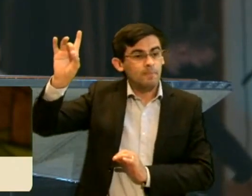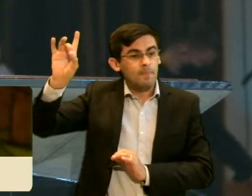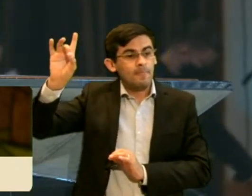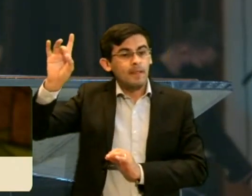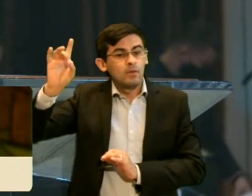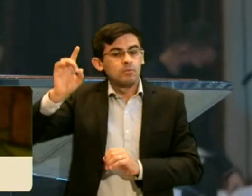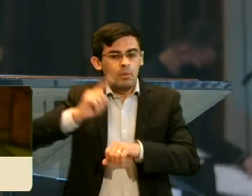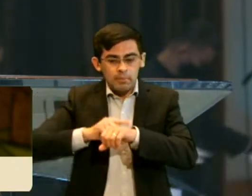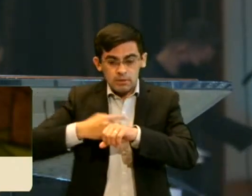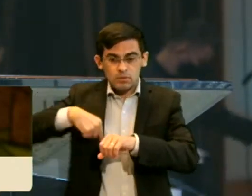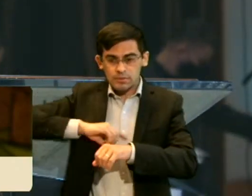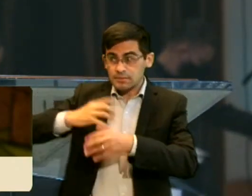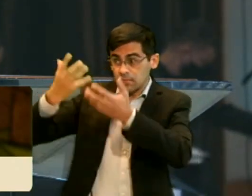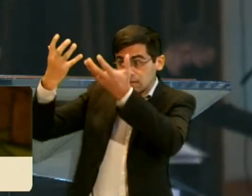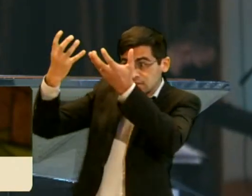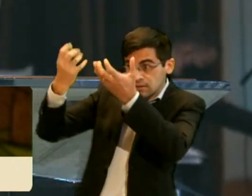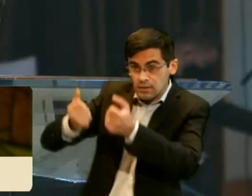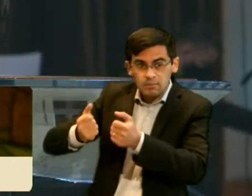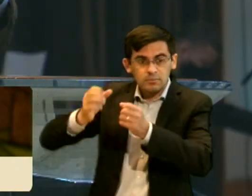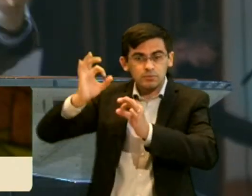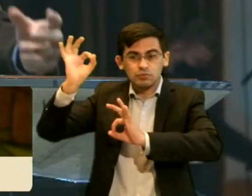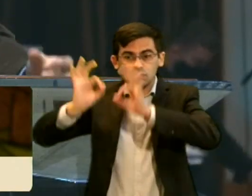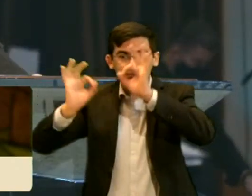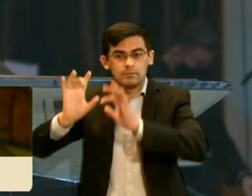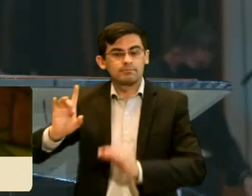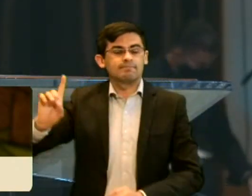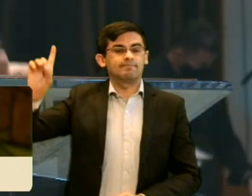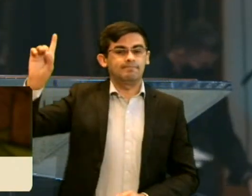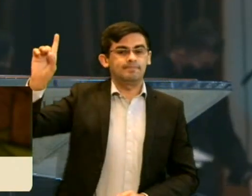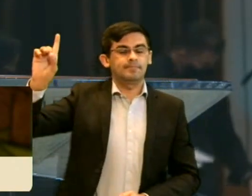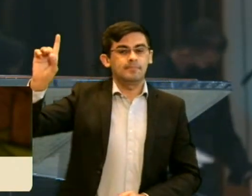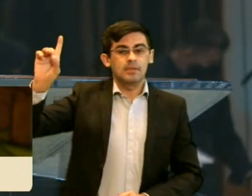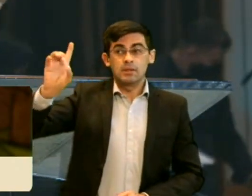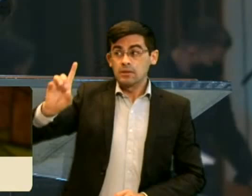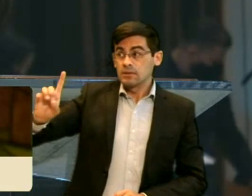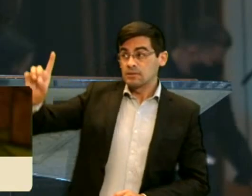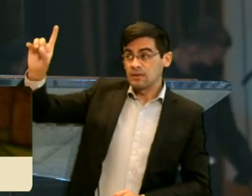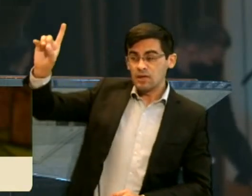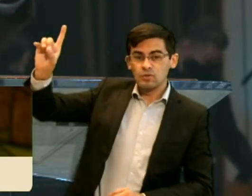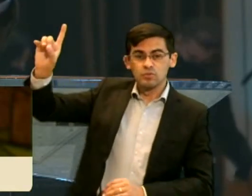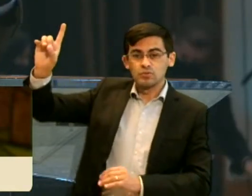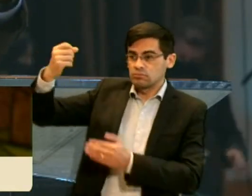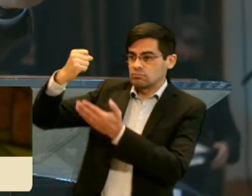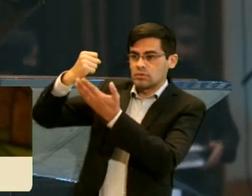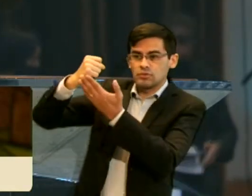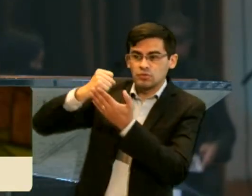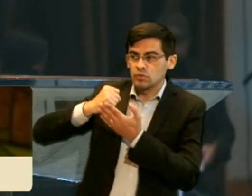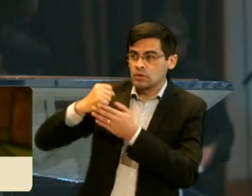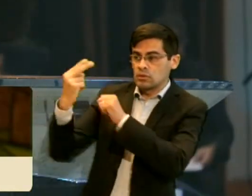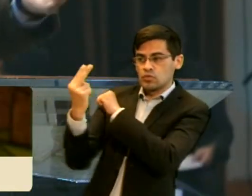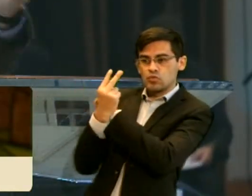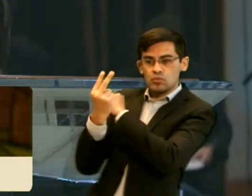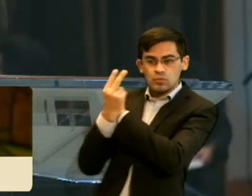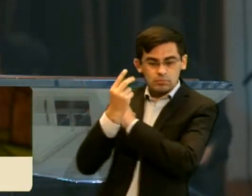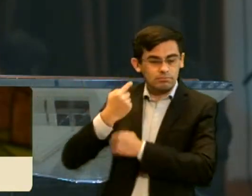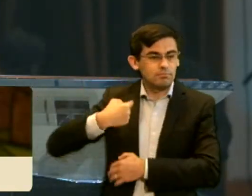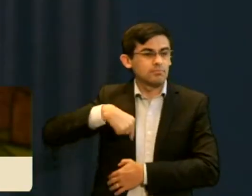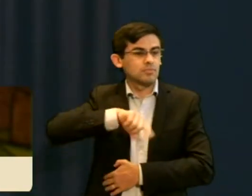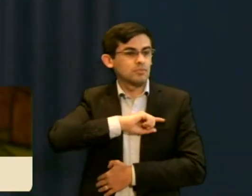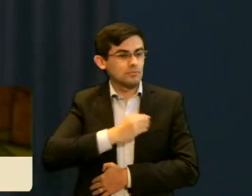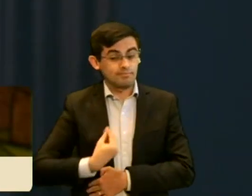quando nos entregamos para o plano de Deus, Deus nos sustenta, Deus cuida da